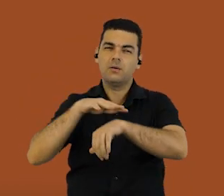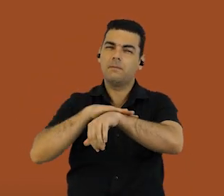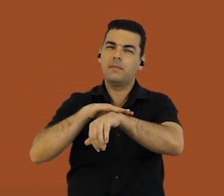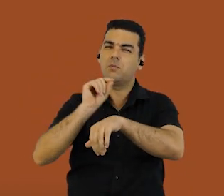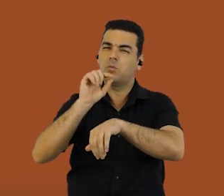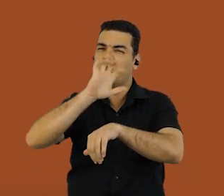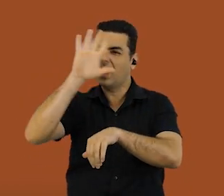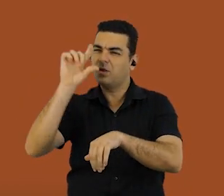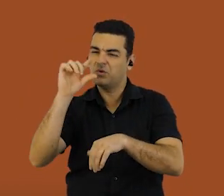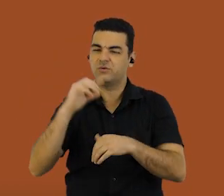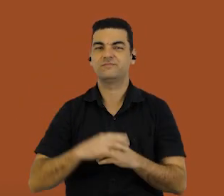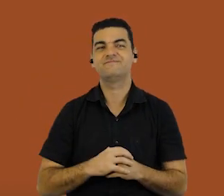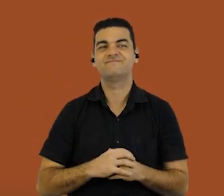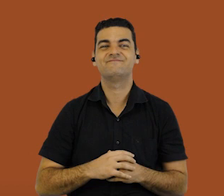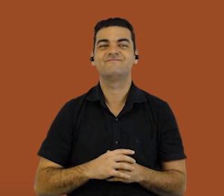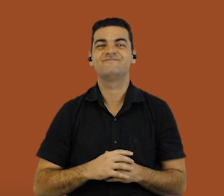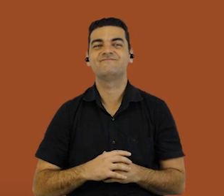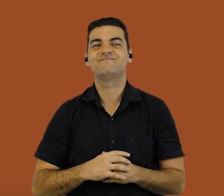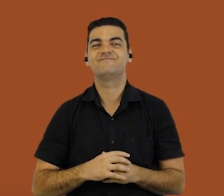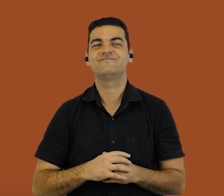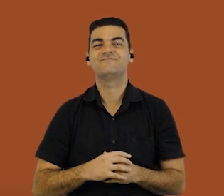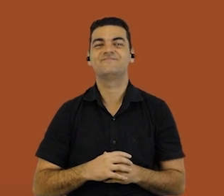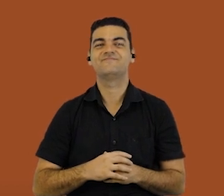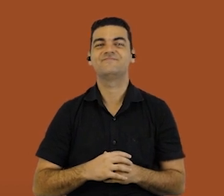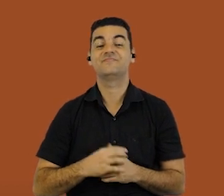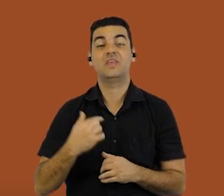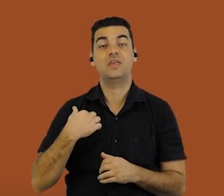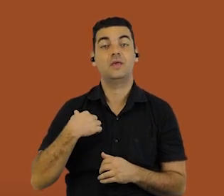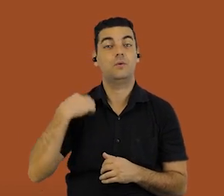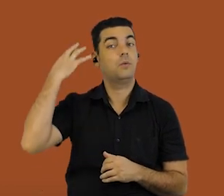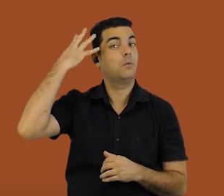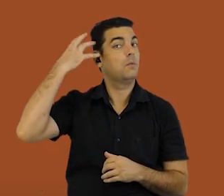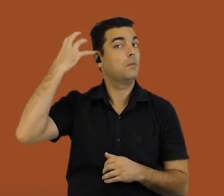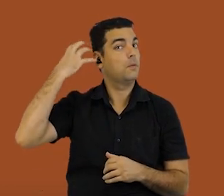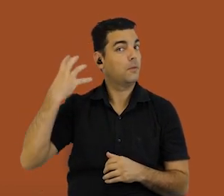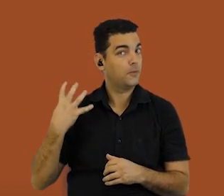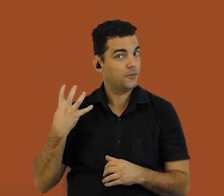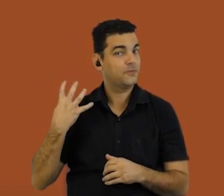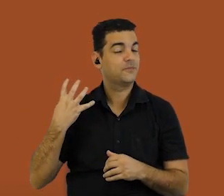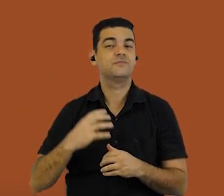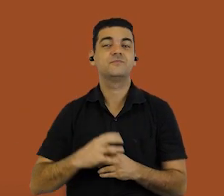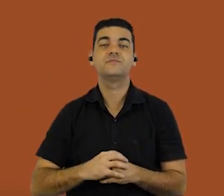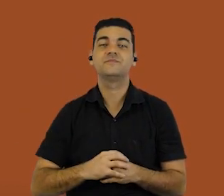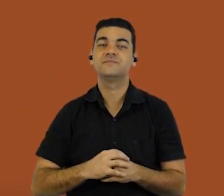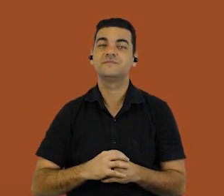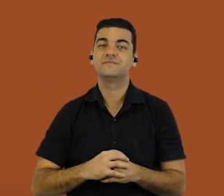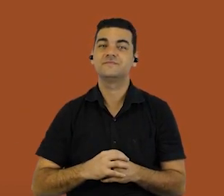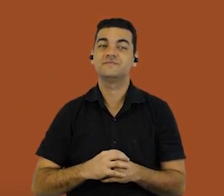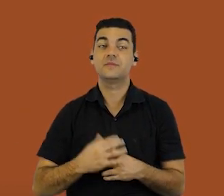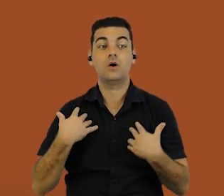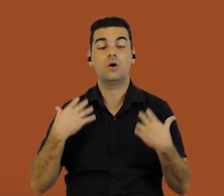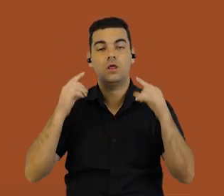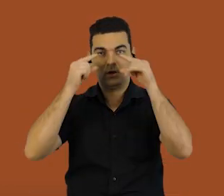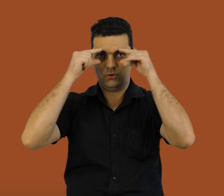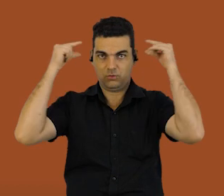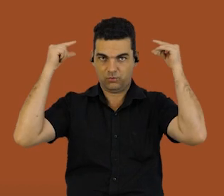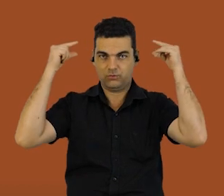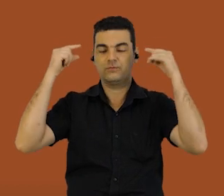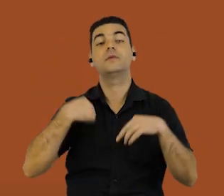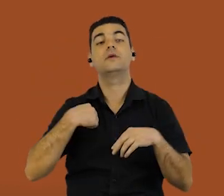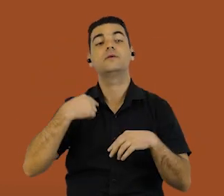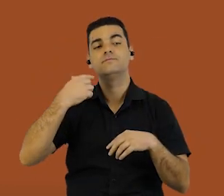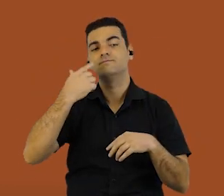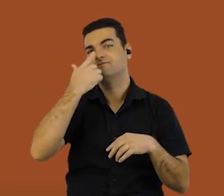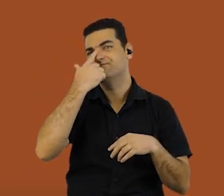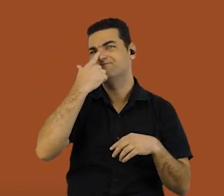clara. Eu tenho cabelos crespos, encaracolados, estou usando óculos,